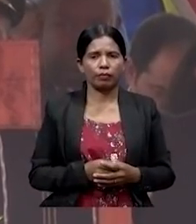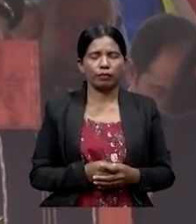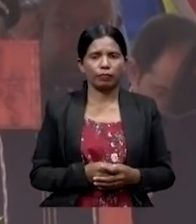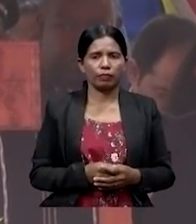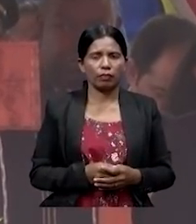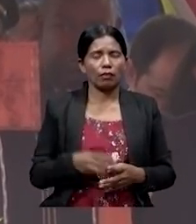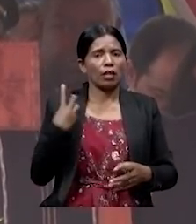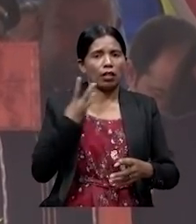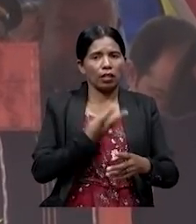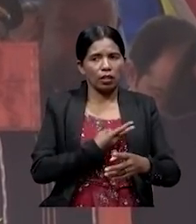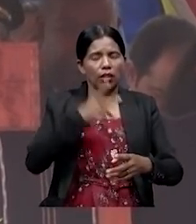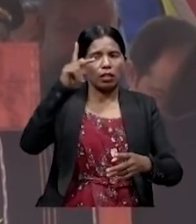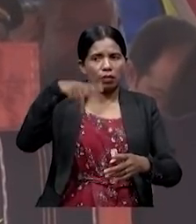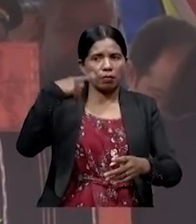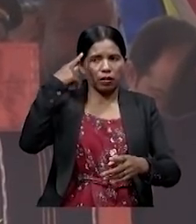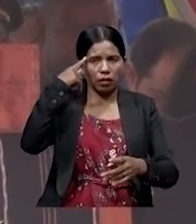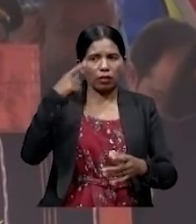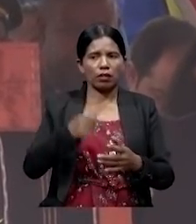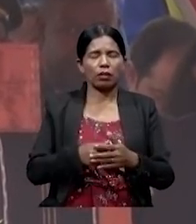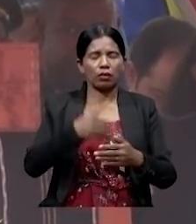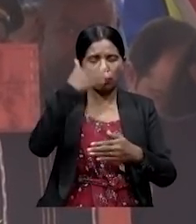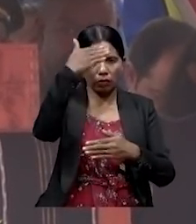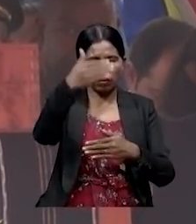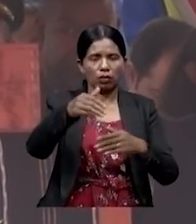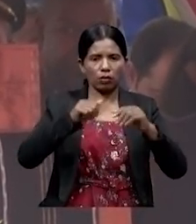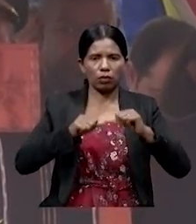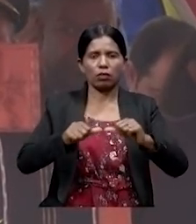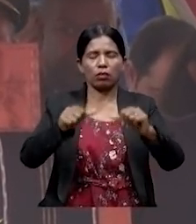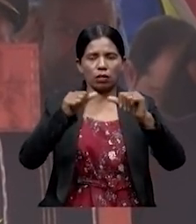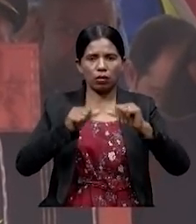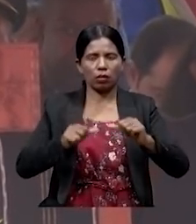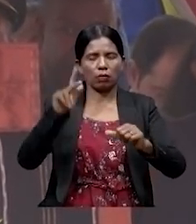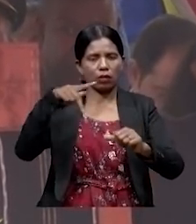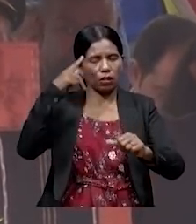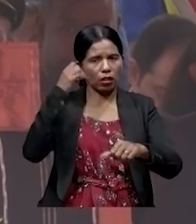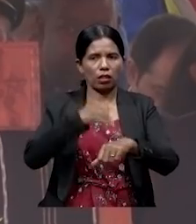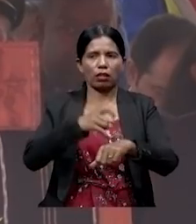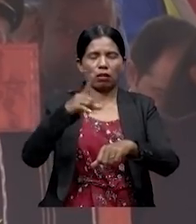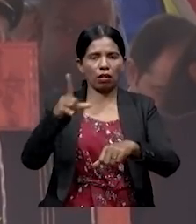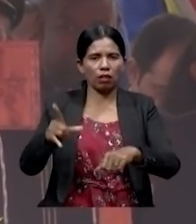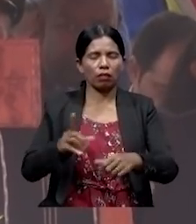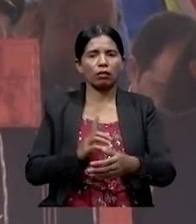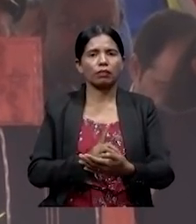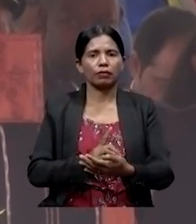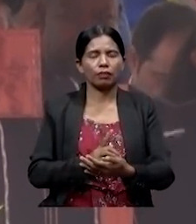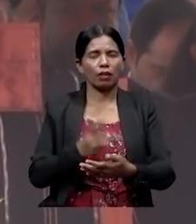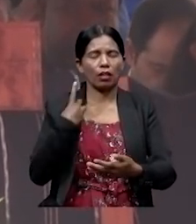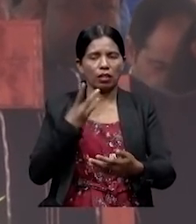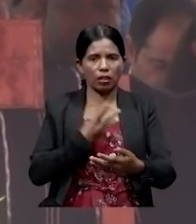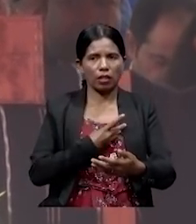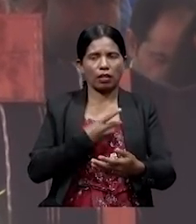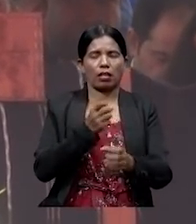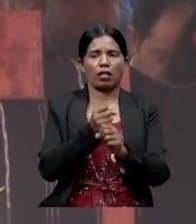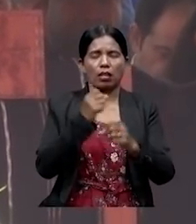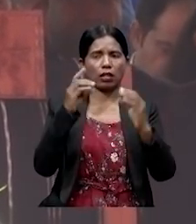Itania política, ba oin continua política internacional, diplomacia nebe ita halau que orienta